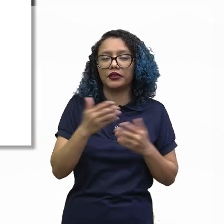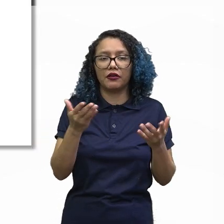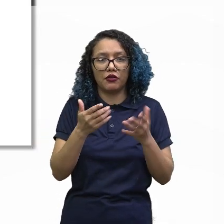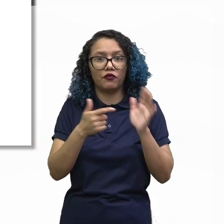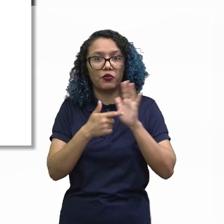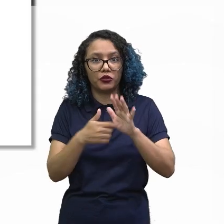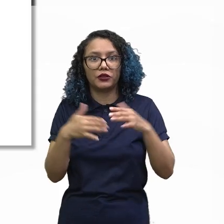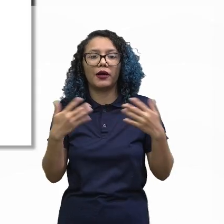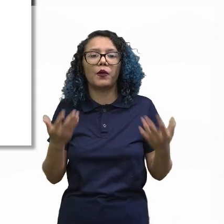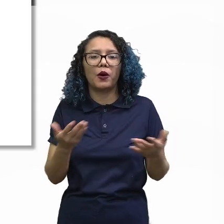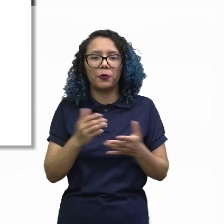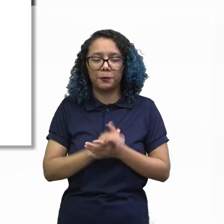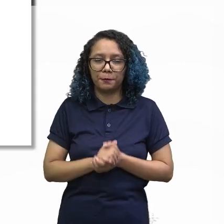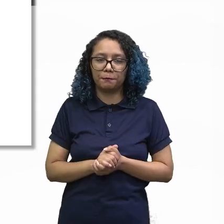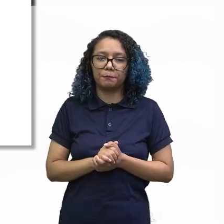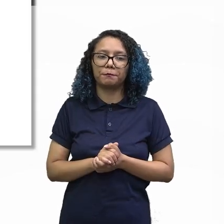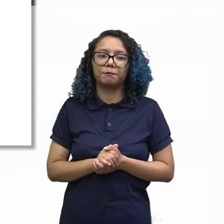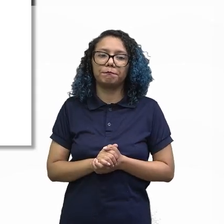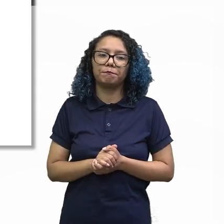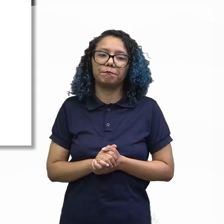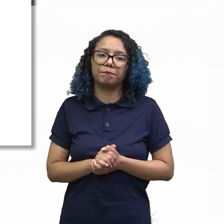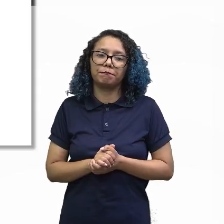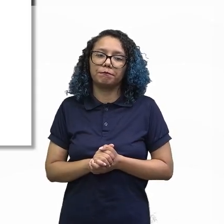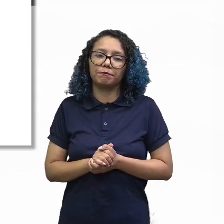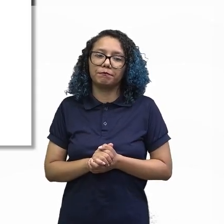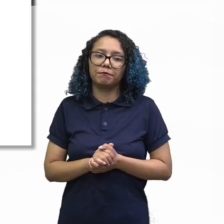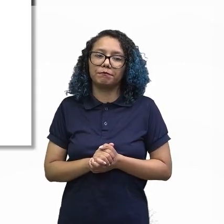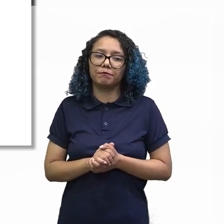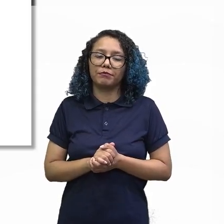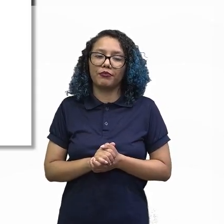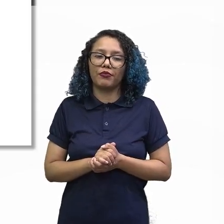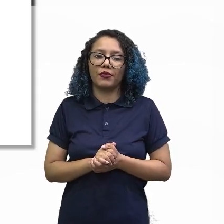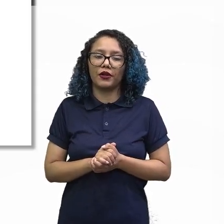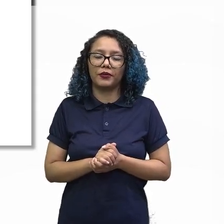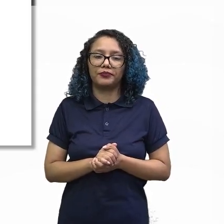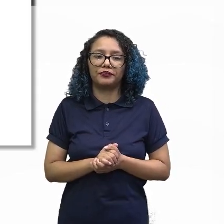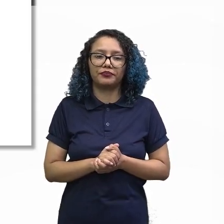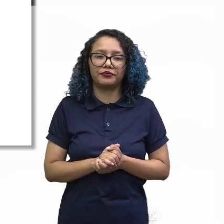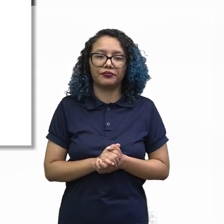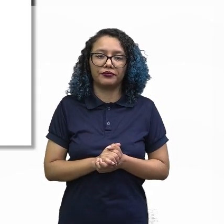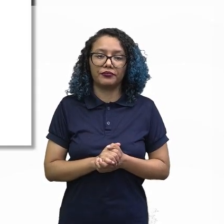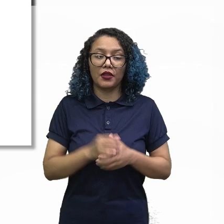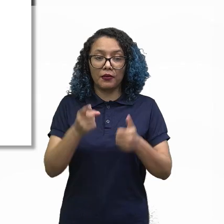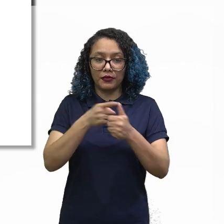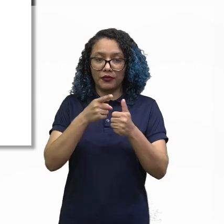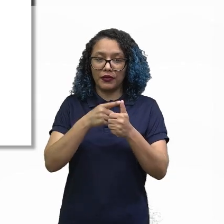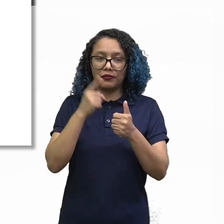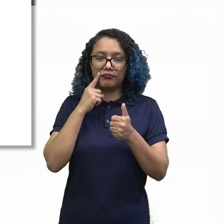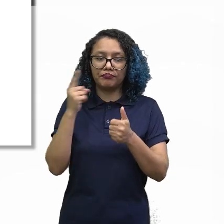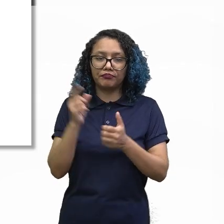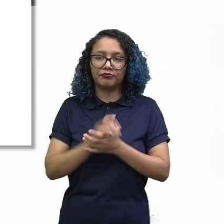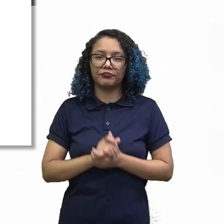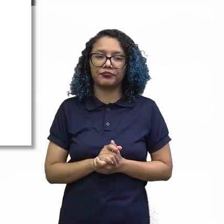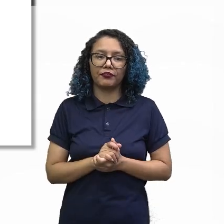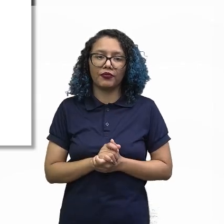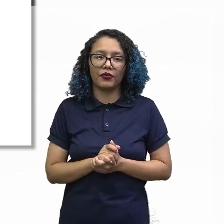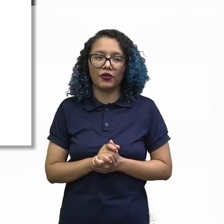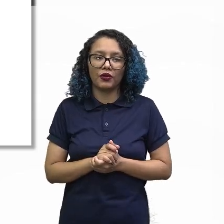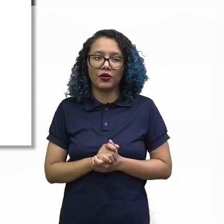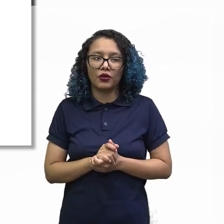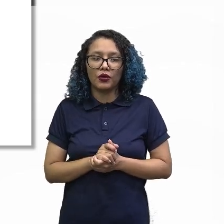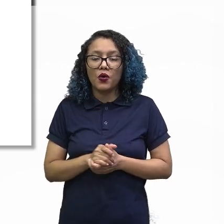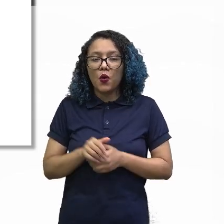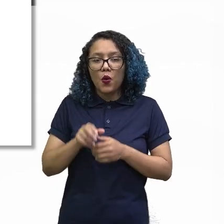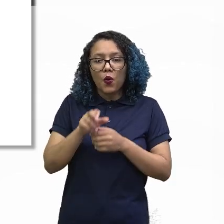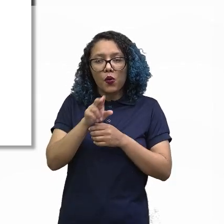conhecer aí quais são as vantagens da utilização das usinas nucleares. Primeiro, utilização de